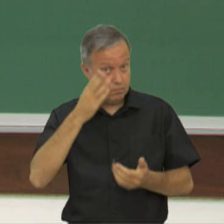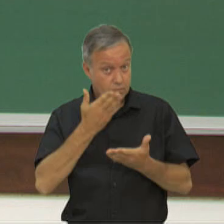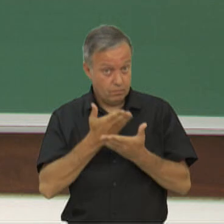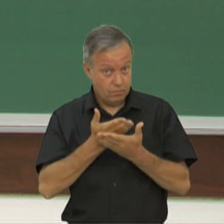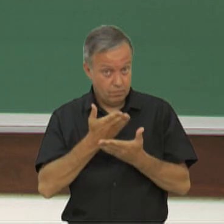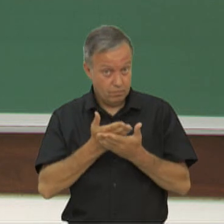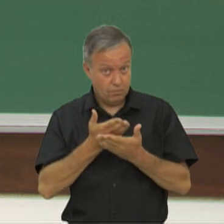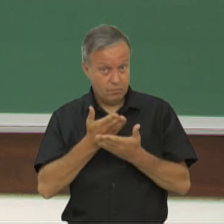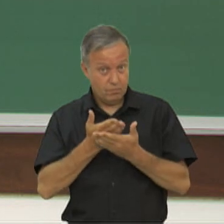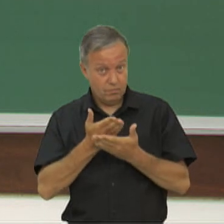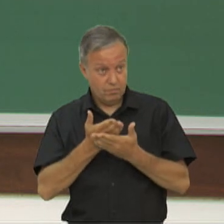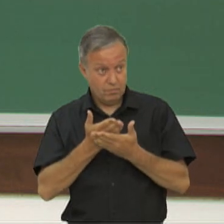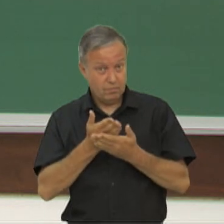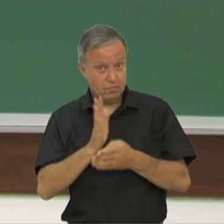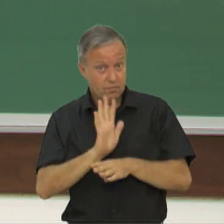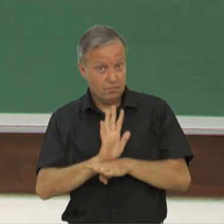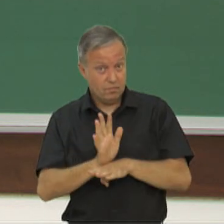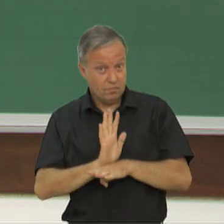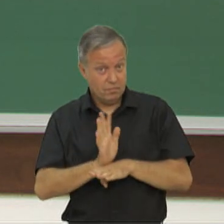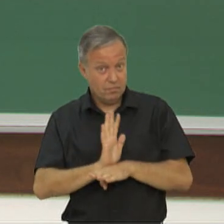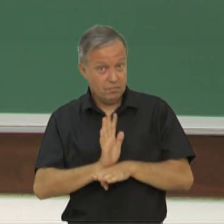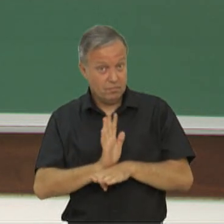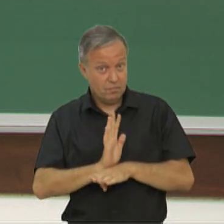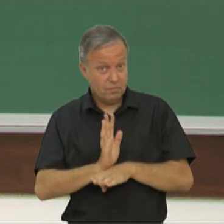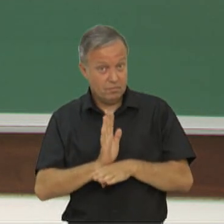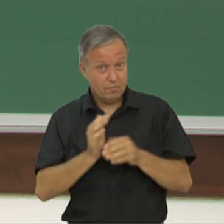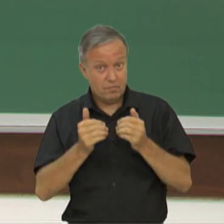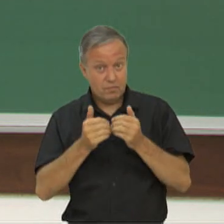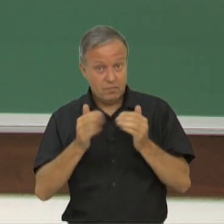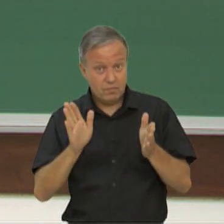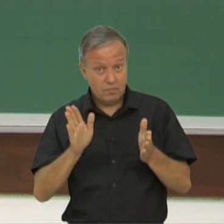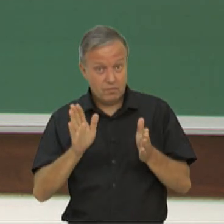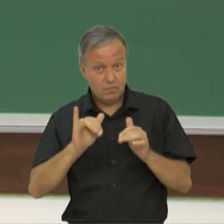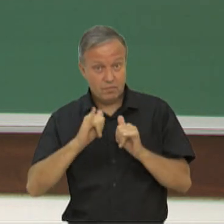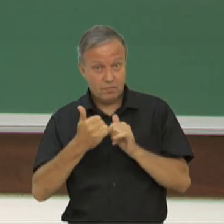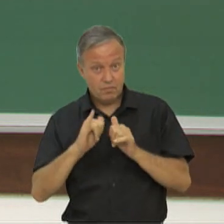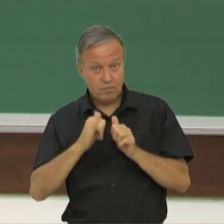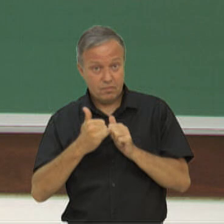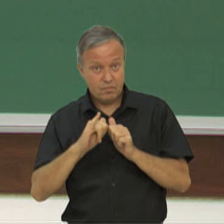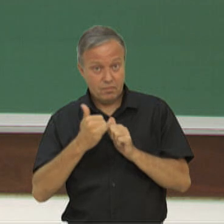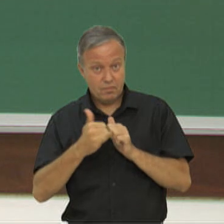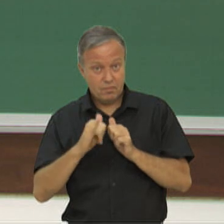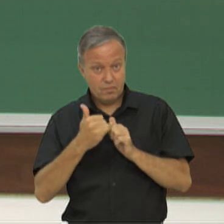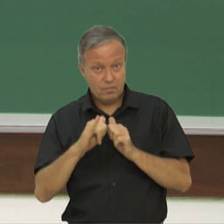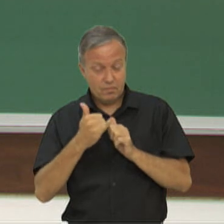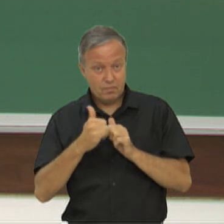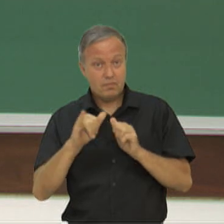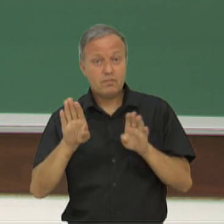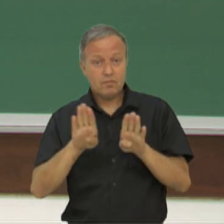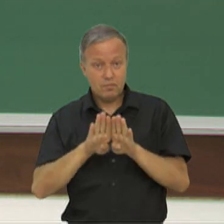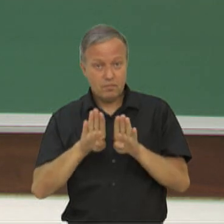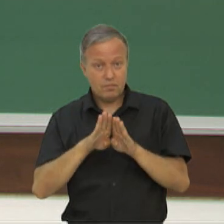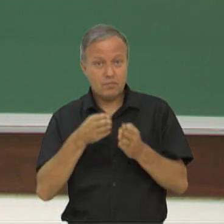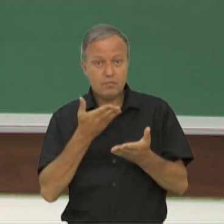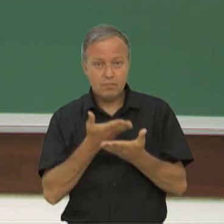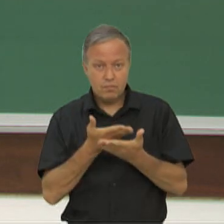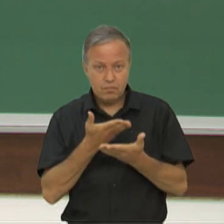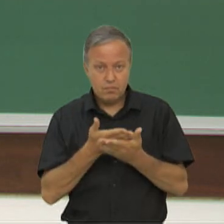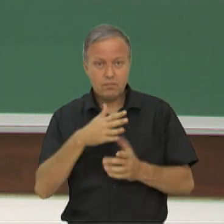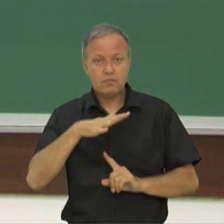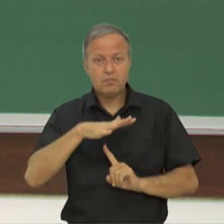sendo transmitidas através da TV aberta, do YouTube e do nosso aplicativo Aula Paraná. Também